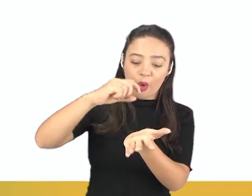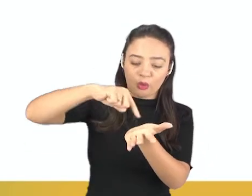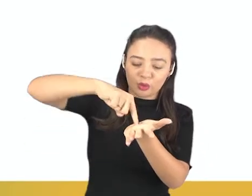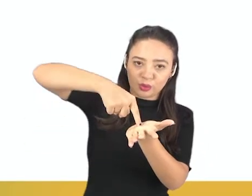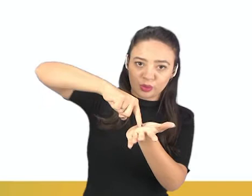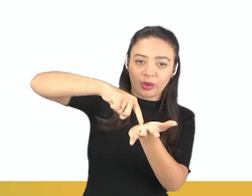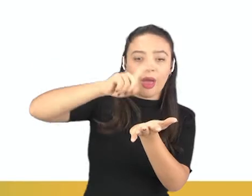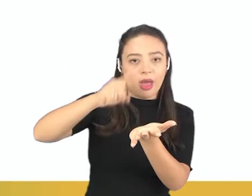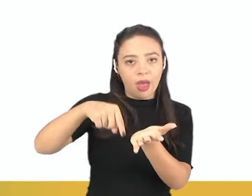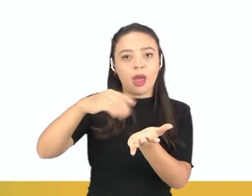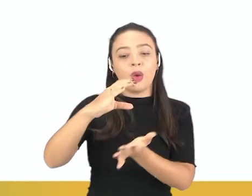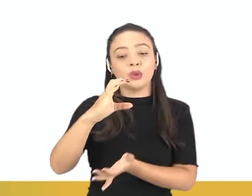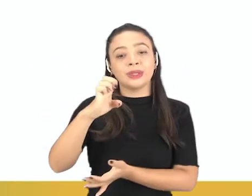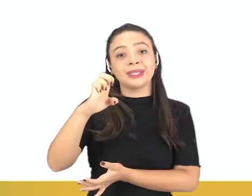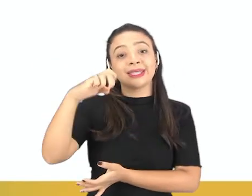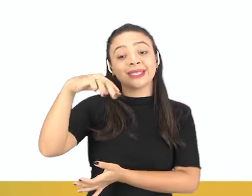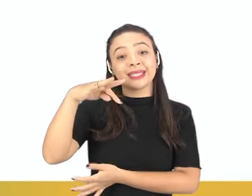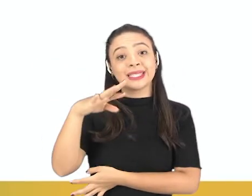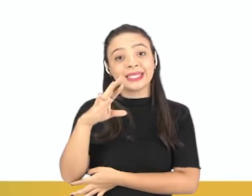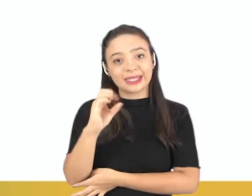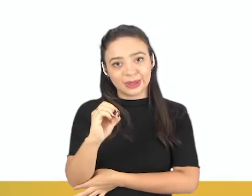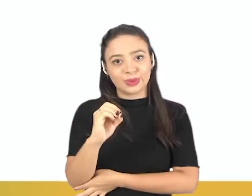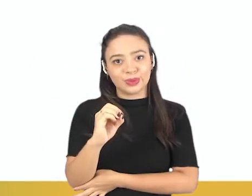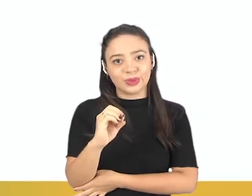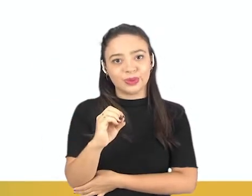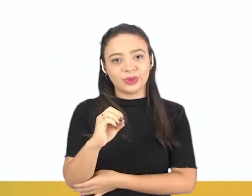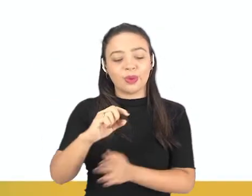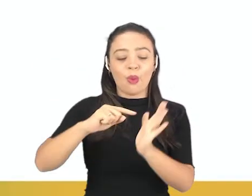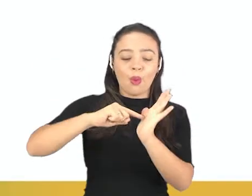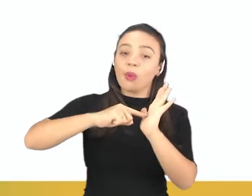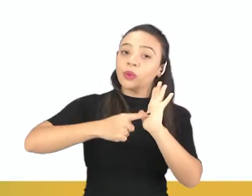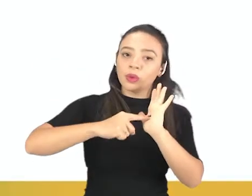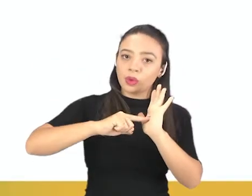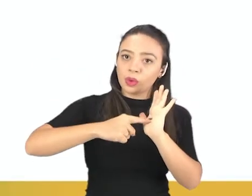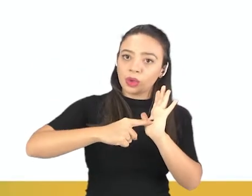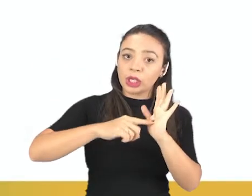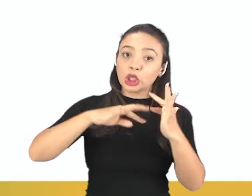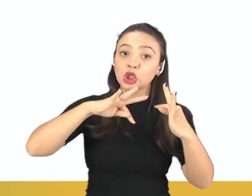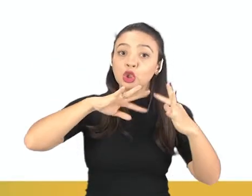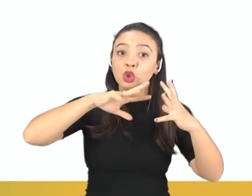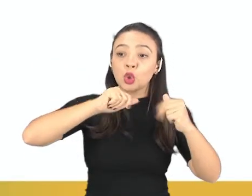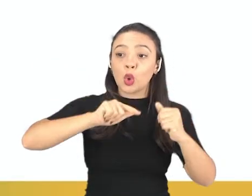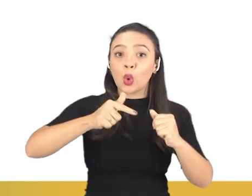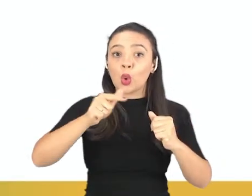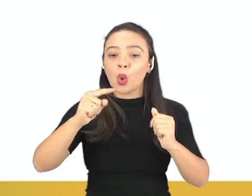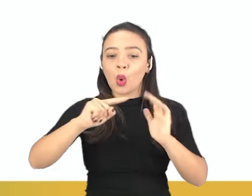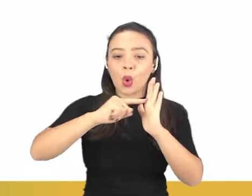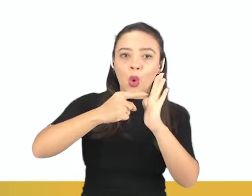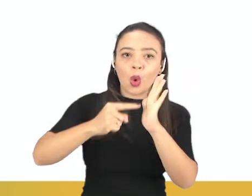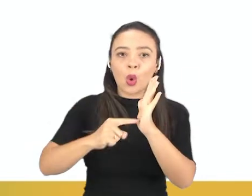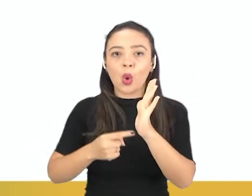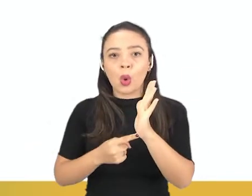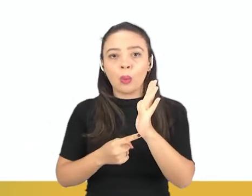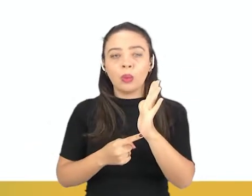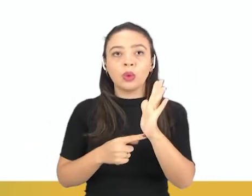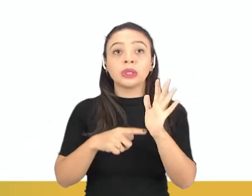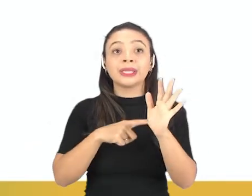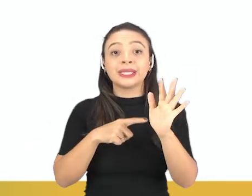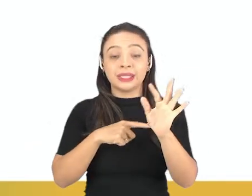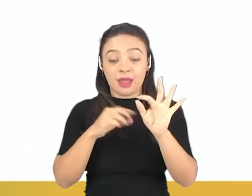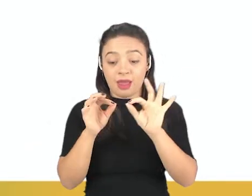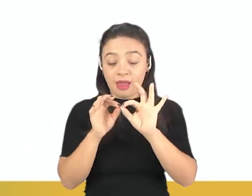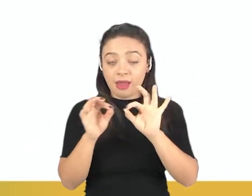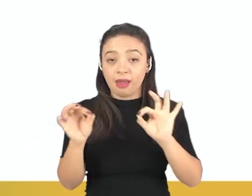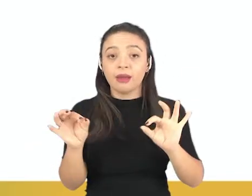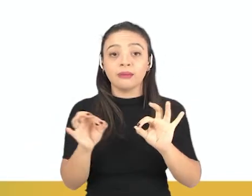centro da circunferência Ou seja é aquele. Em que todos os pontos né em cima da linha que